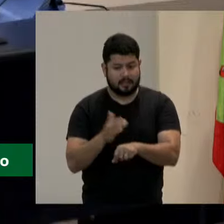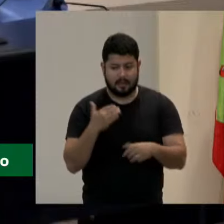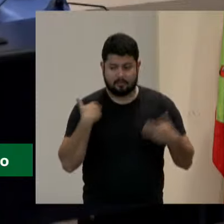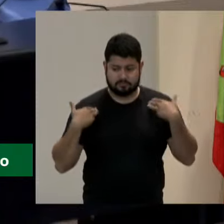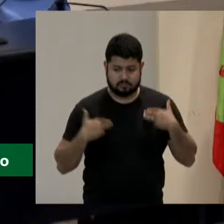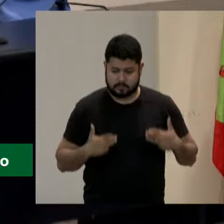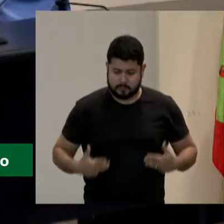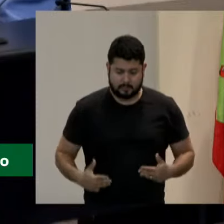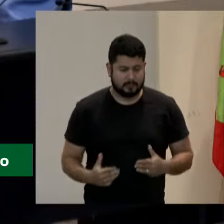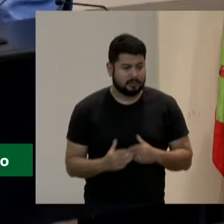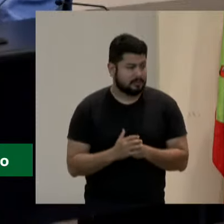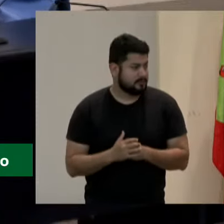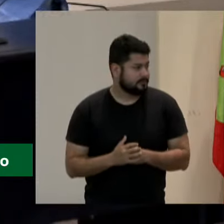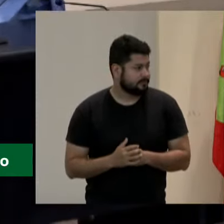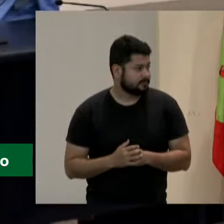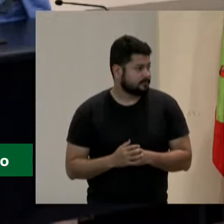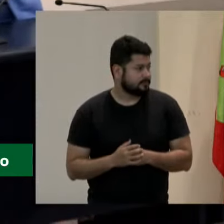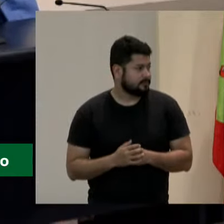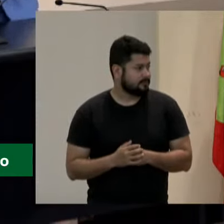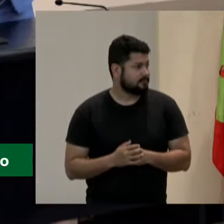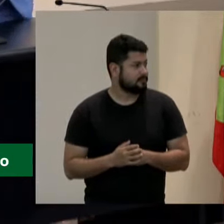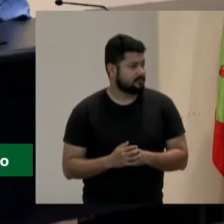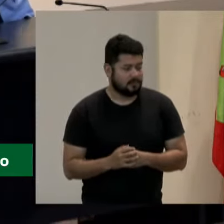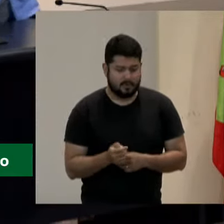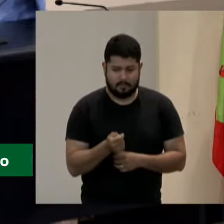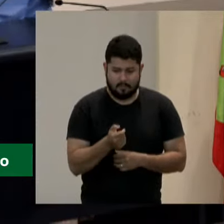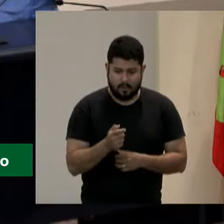fina. Mas para mim não, ali era morri.